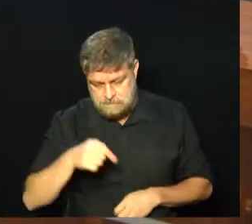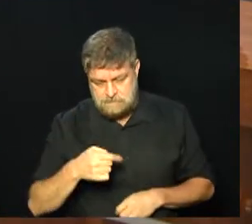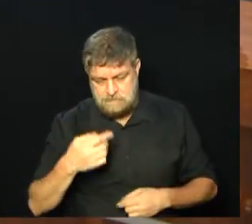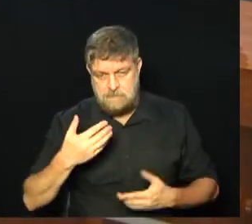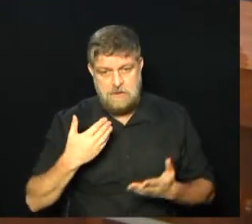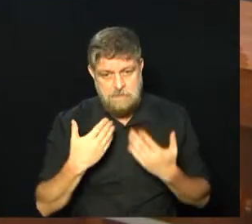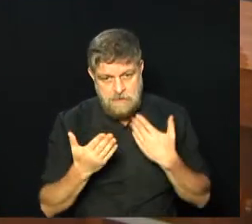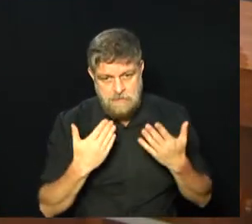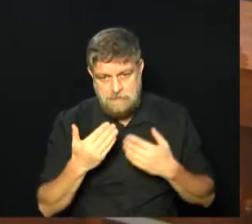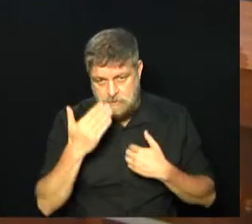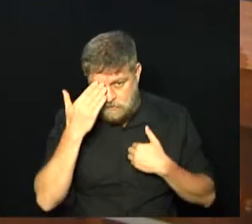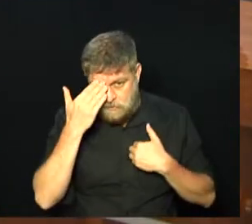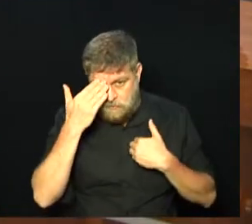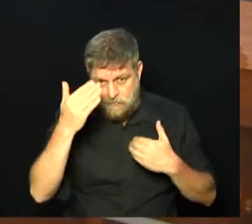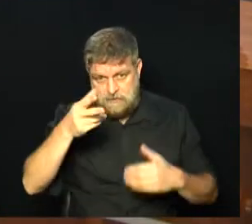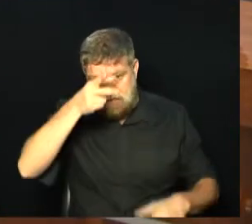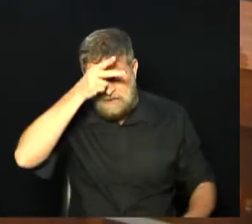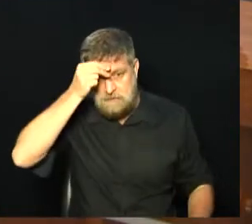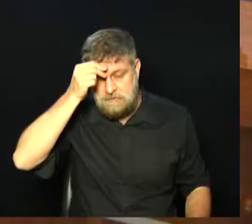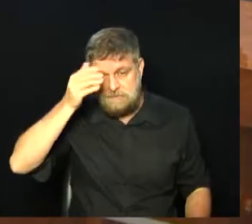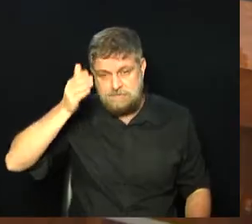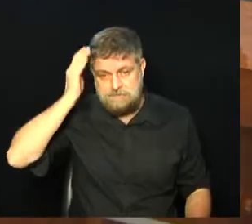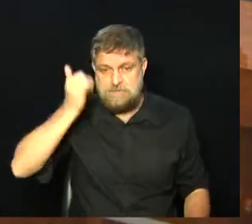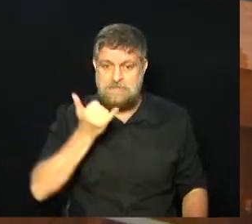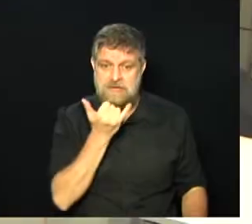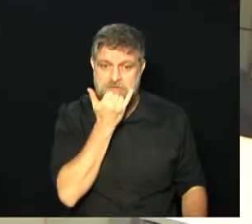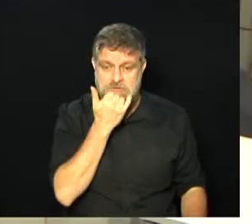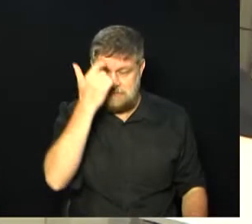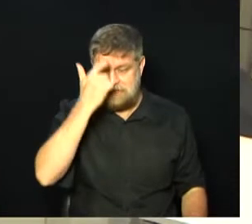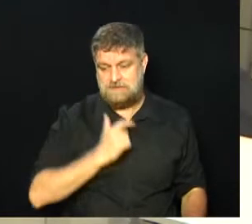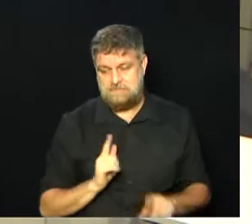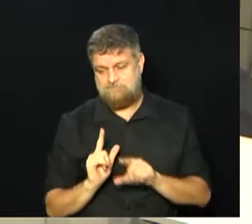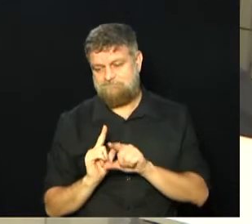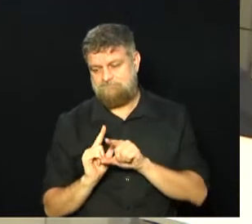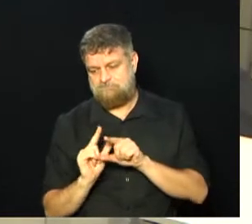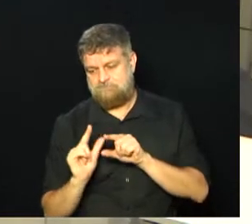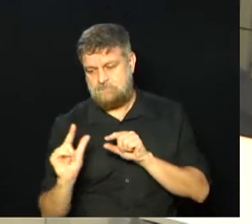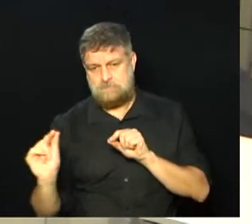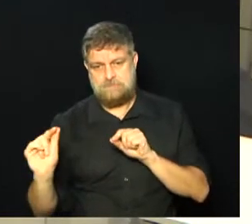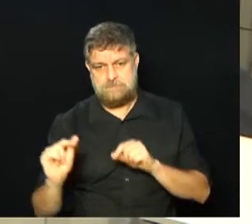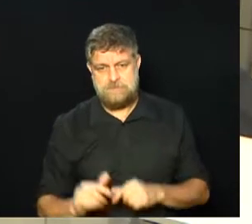prefeito? Muito obrigado. Desculpa ter saído agora.